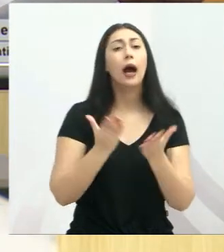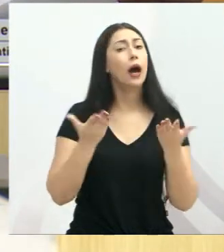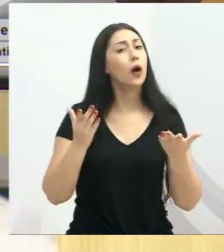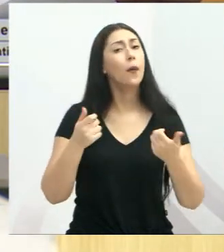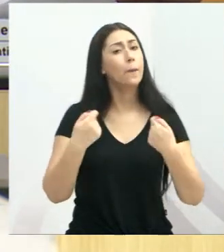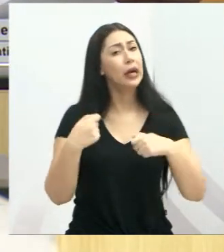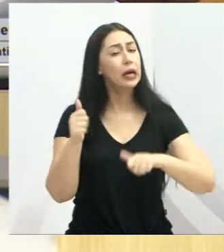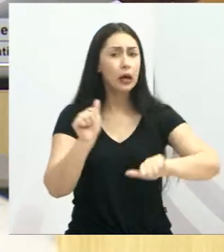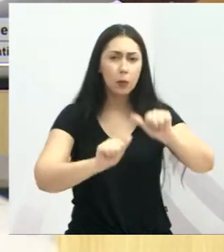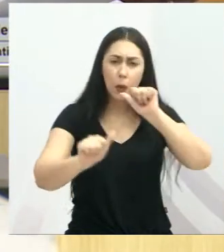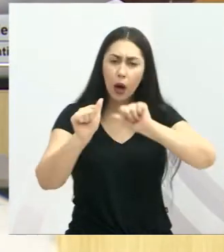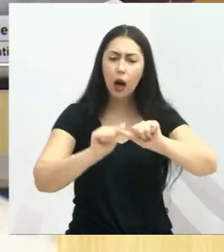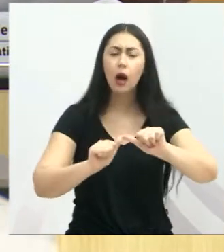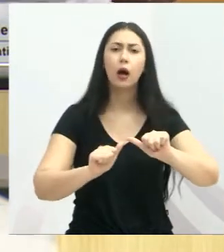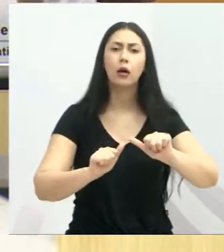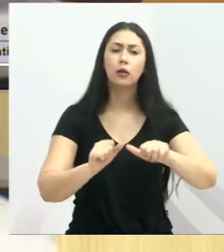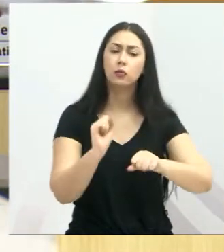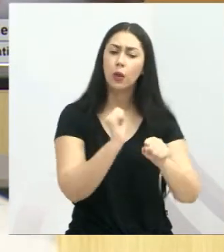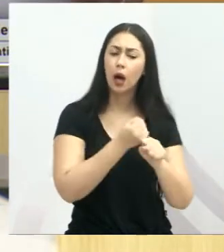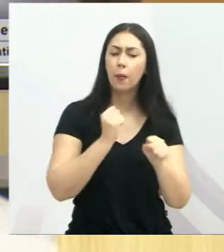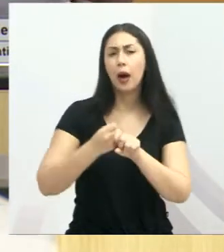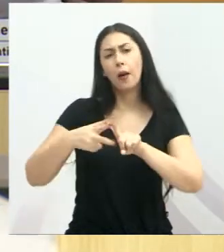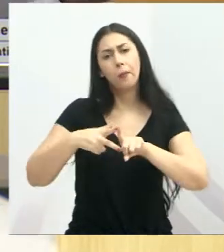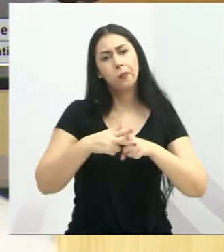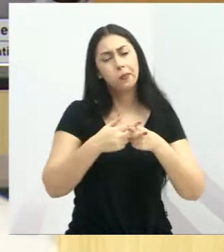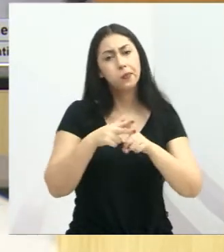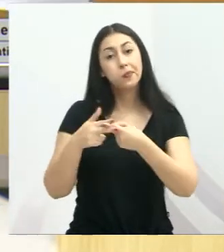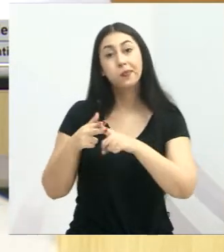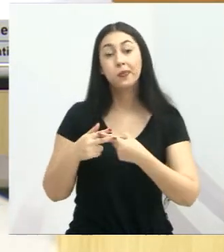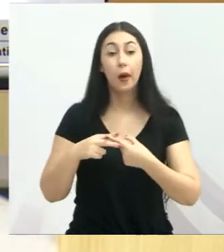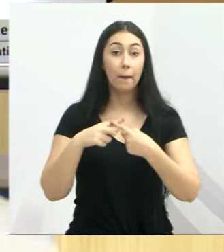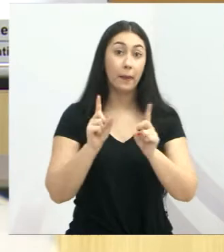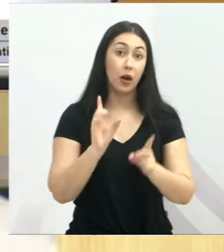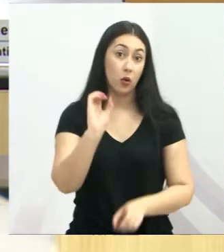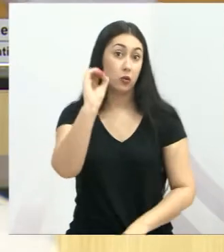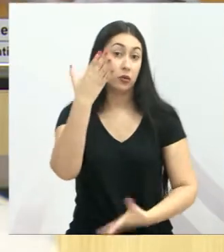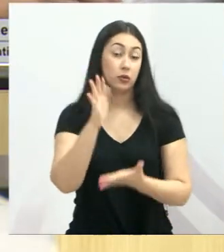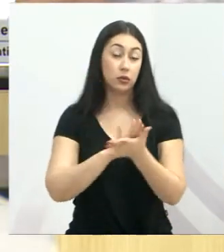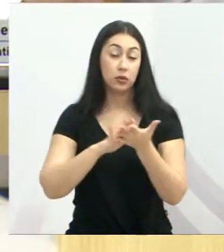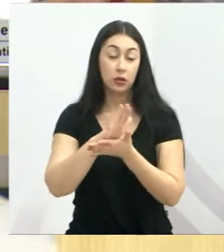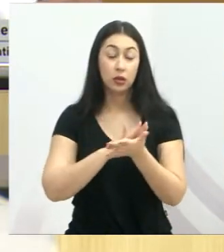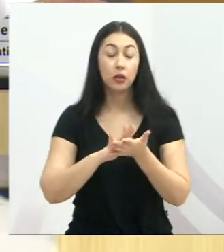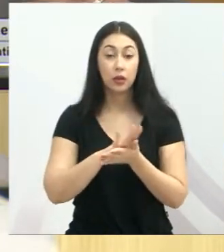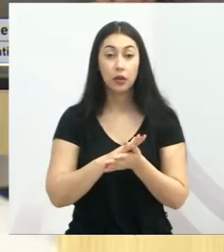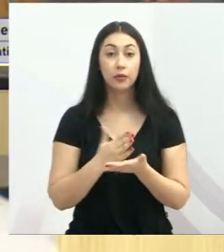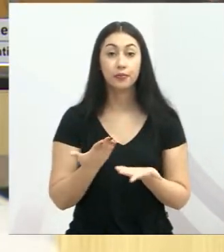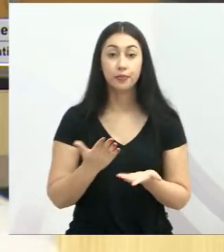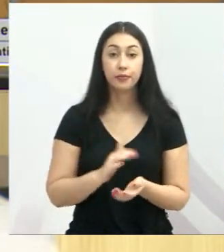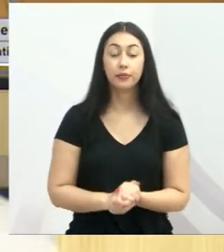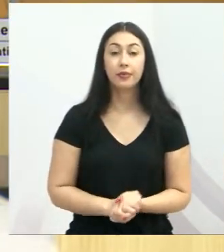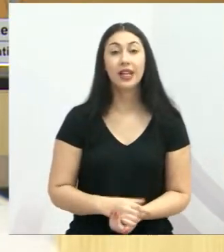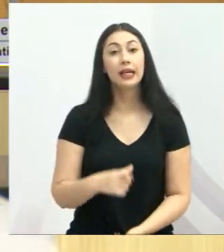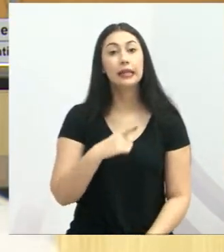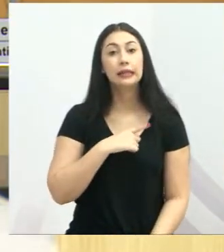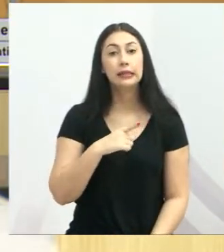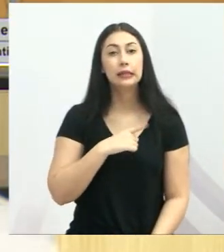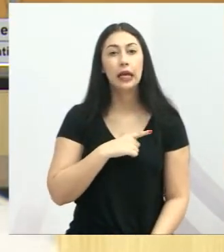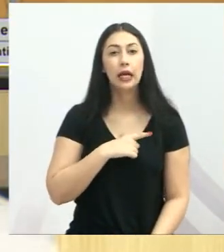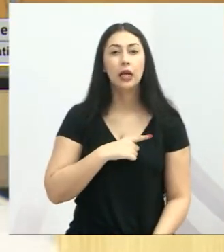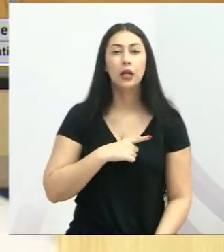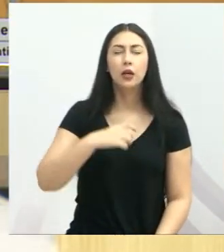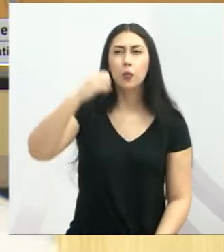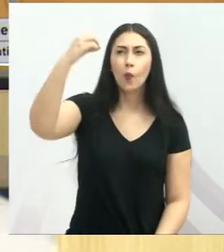da concessionária, o que não tem acontecido de maneira esperada, considerando que há várias lâmpadas